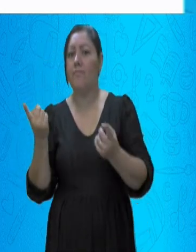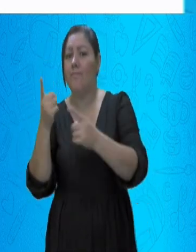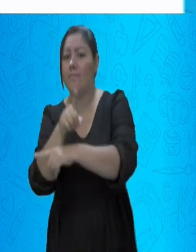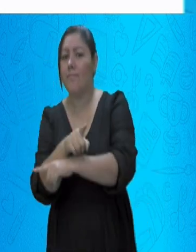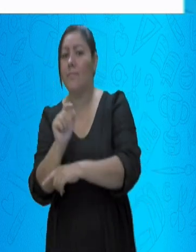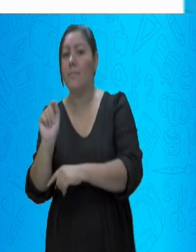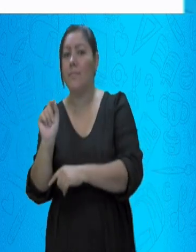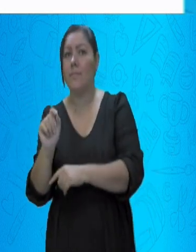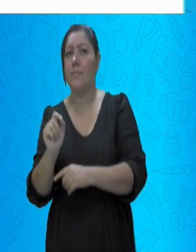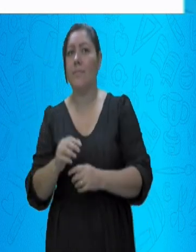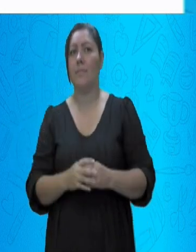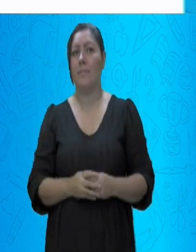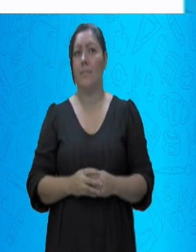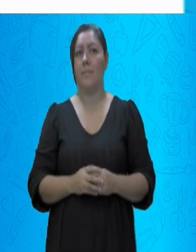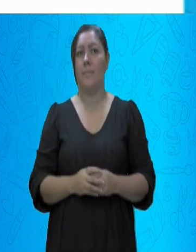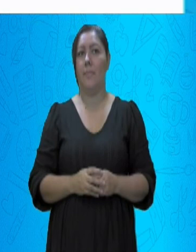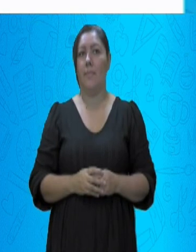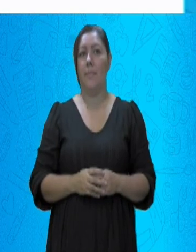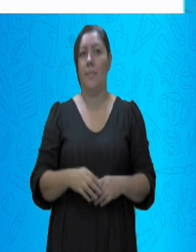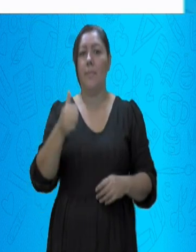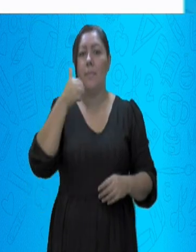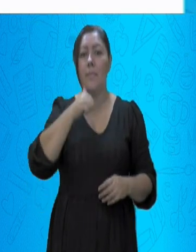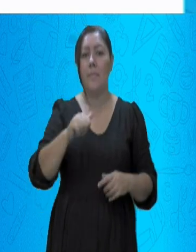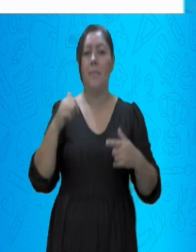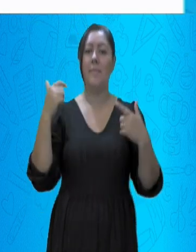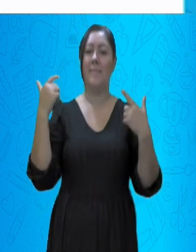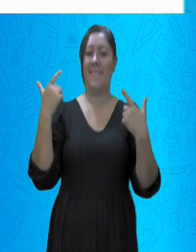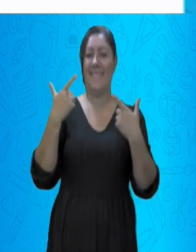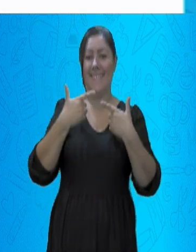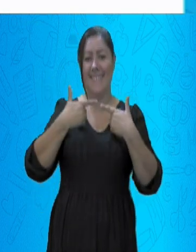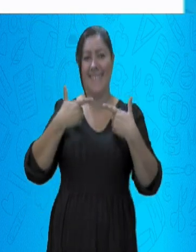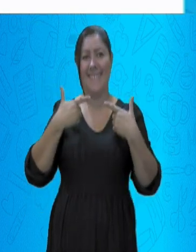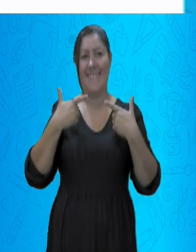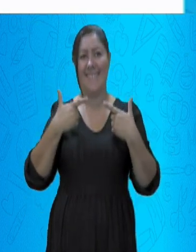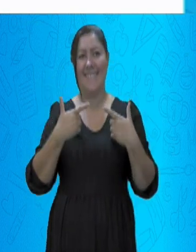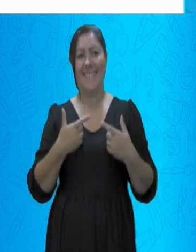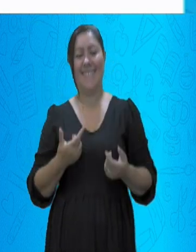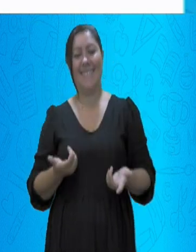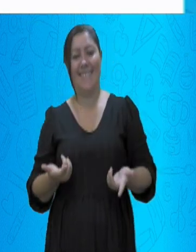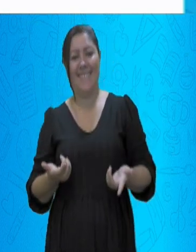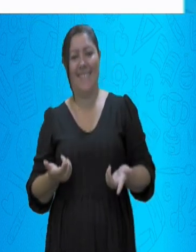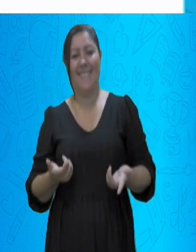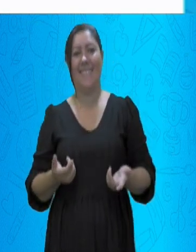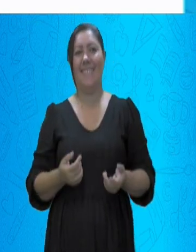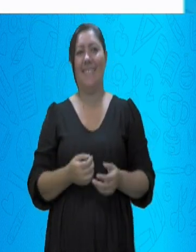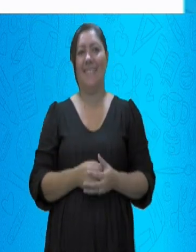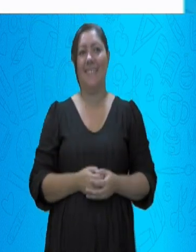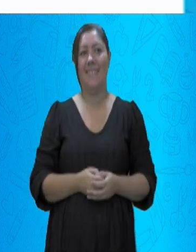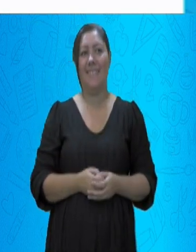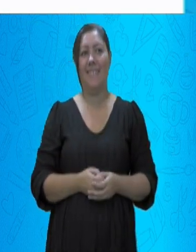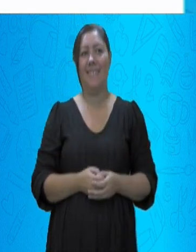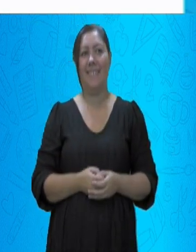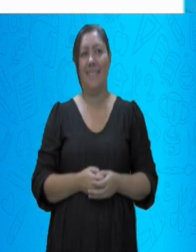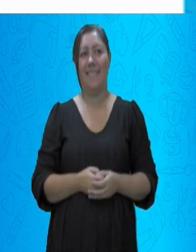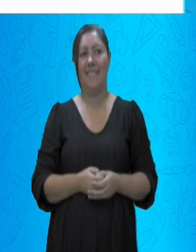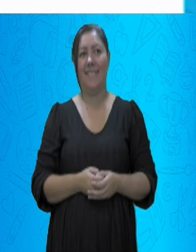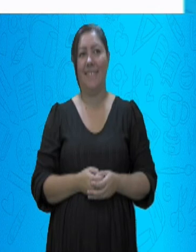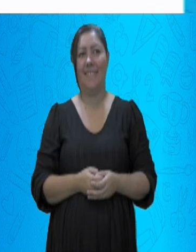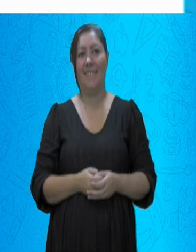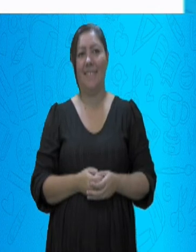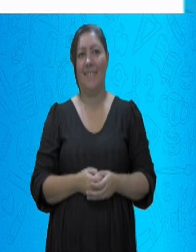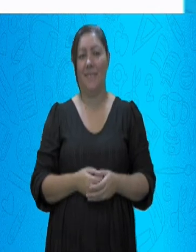E mulher simpática. Eu tenho o contrário, uma mulher. Vou deixar aí para